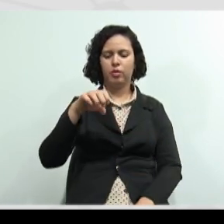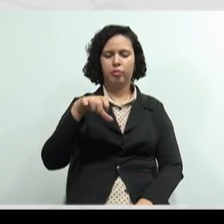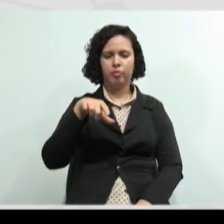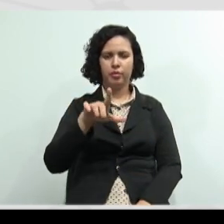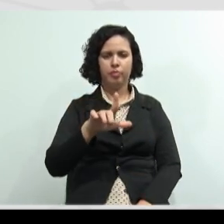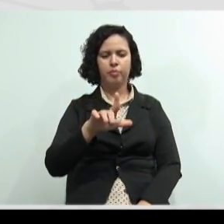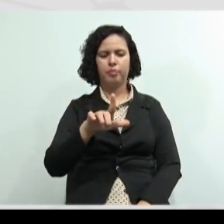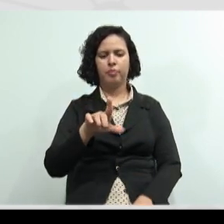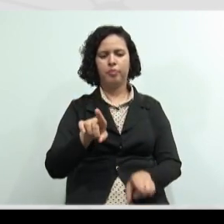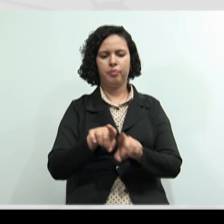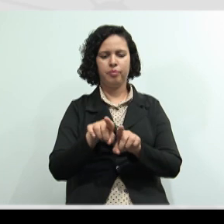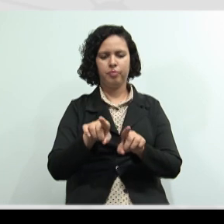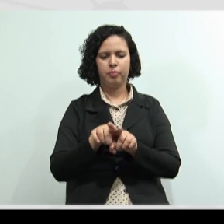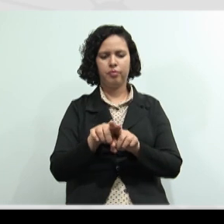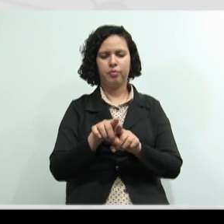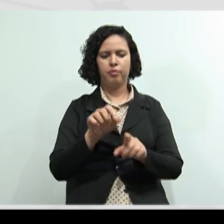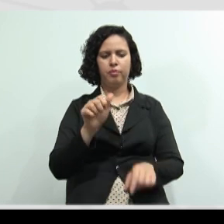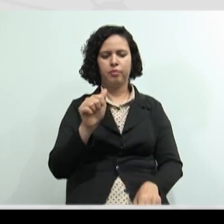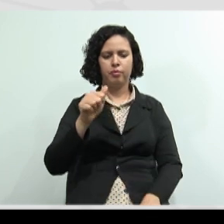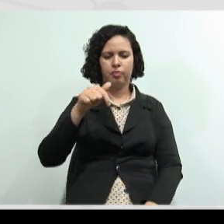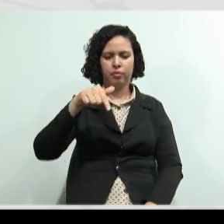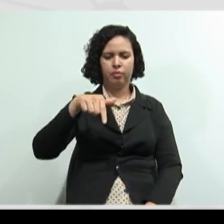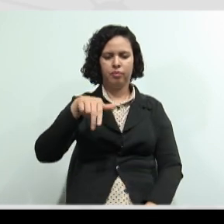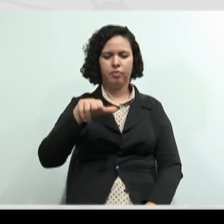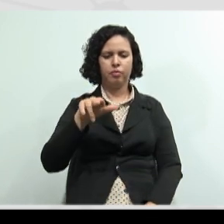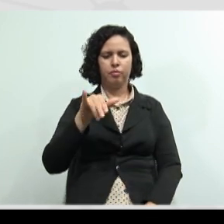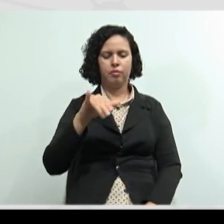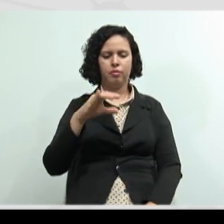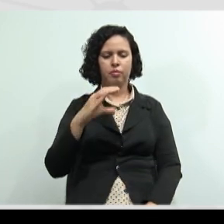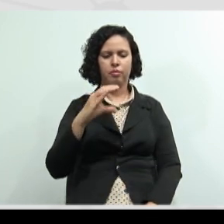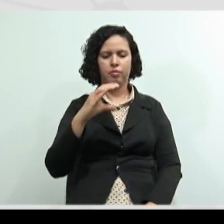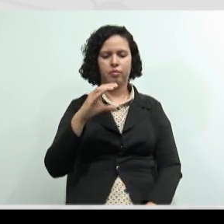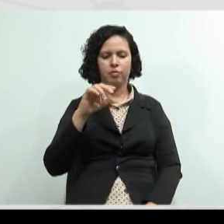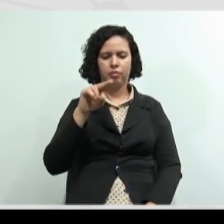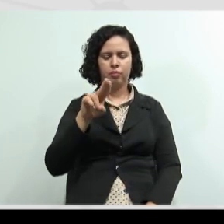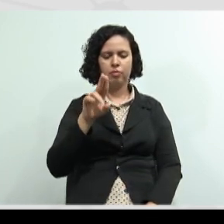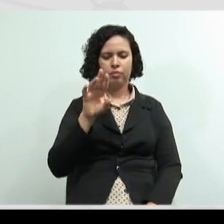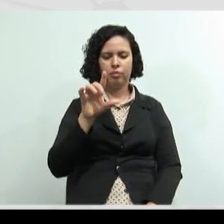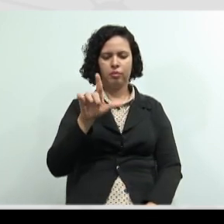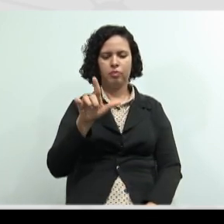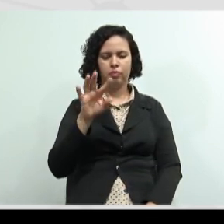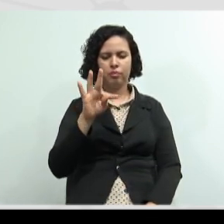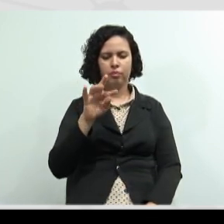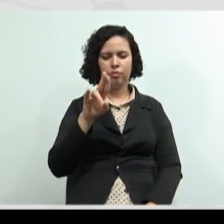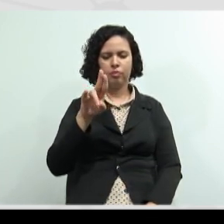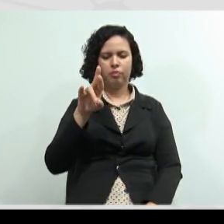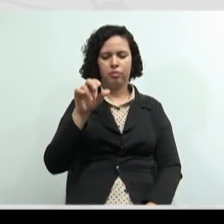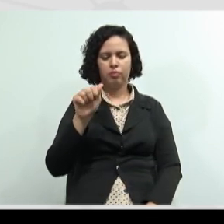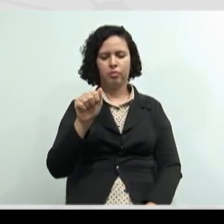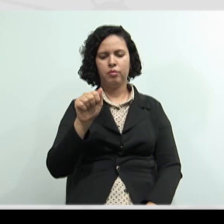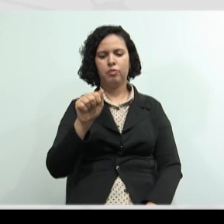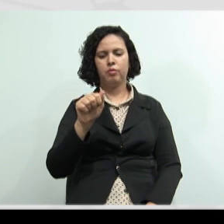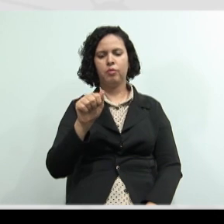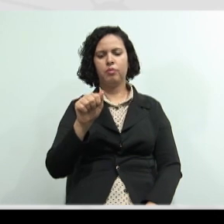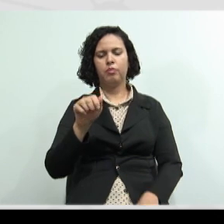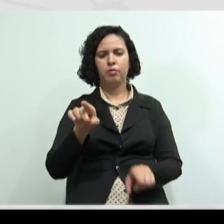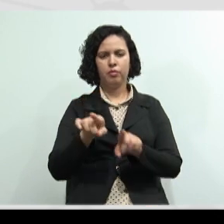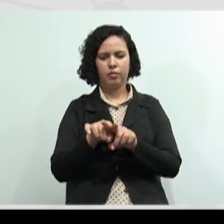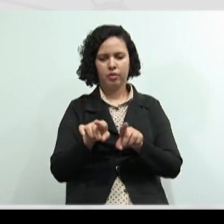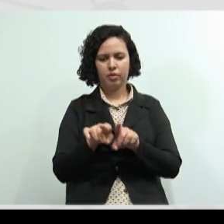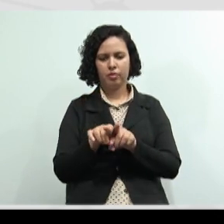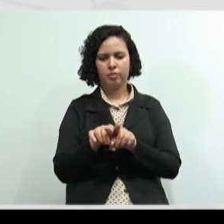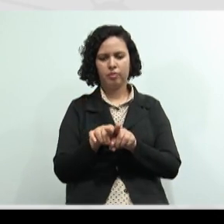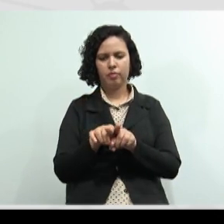abelhas, aquicultura, produção de animais aquáticos, aí por meio, por exemplo, de represas, aviculturas, que são as